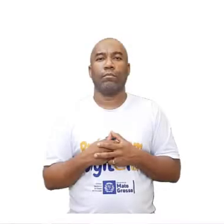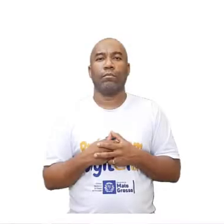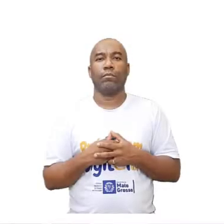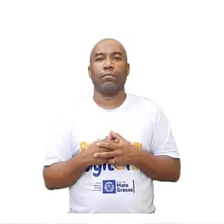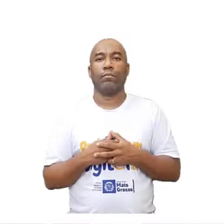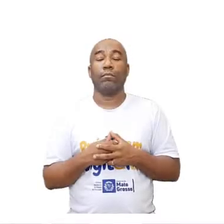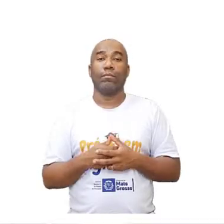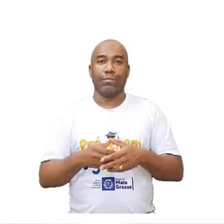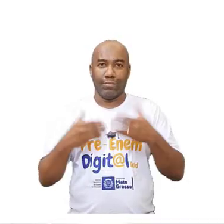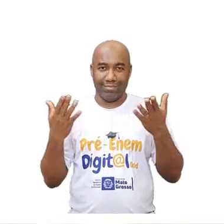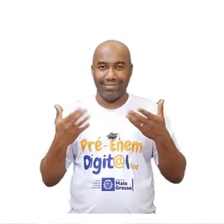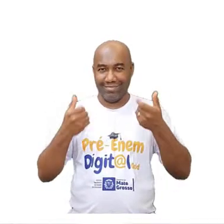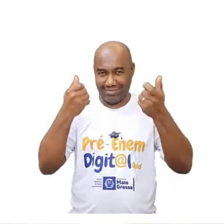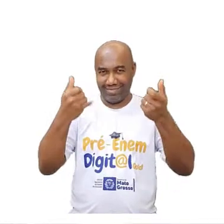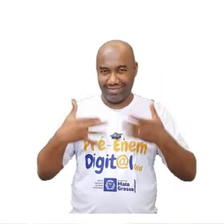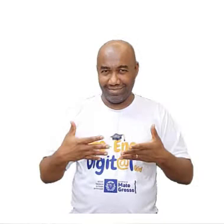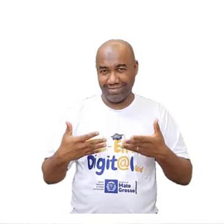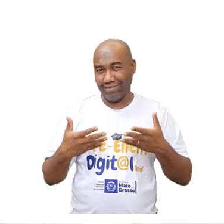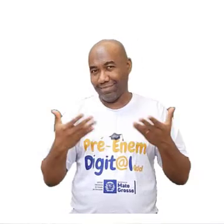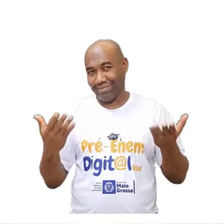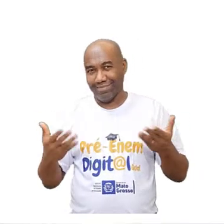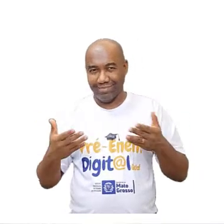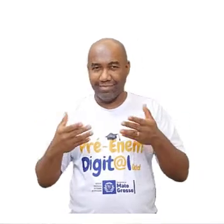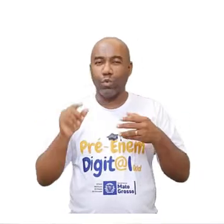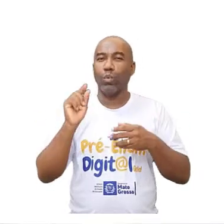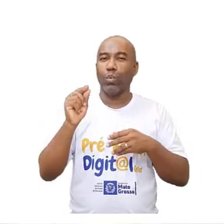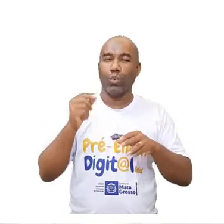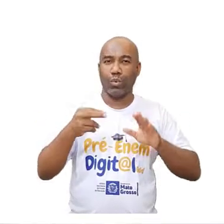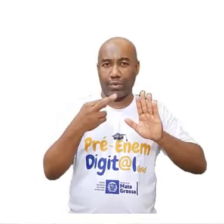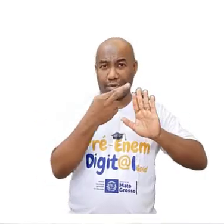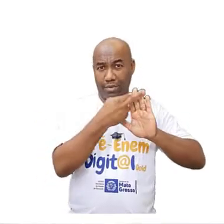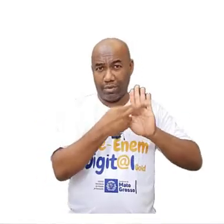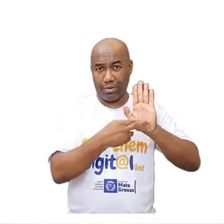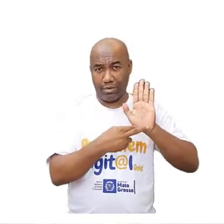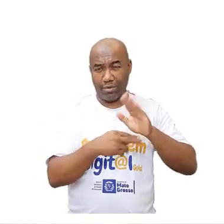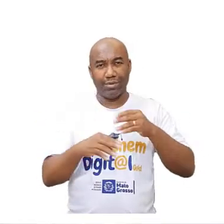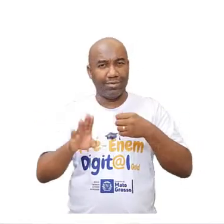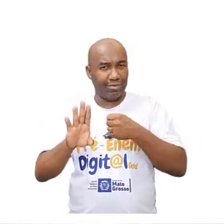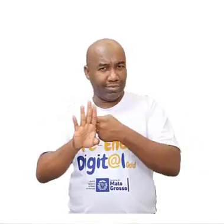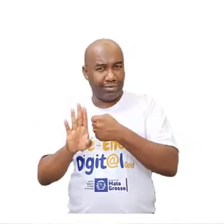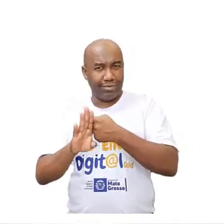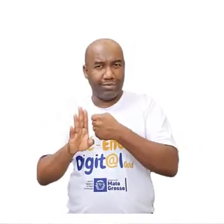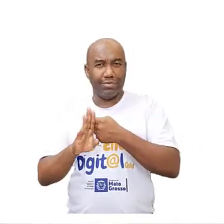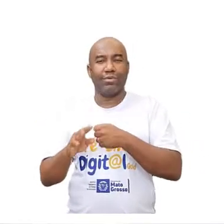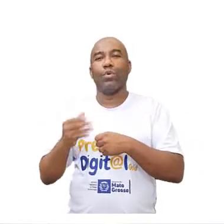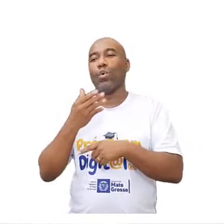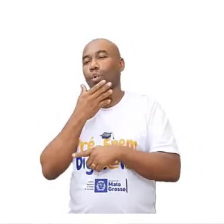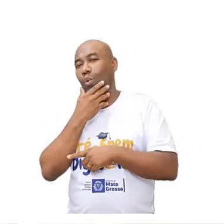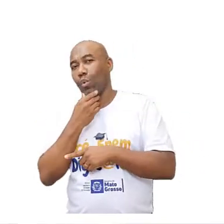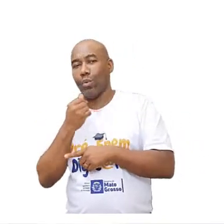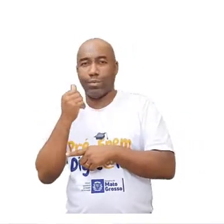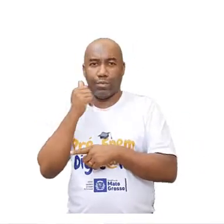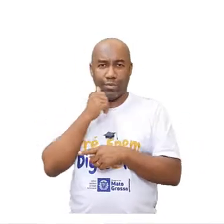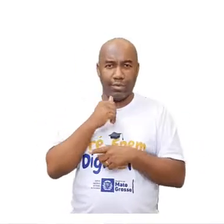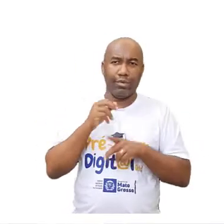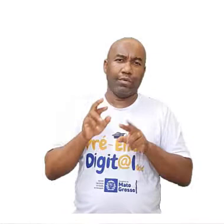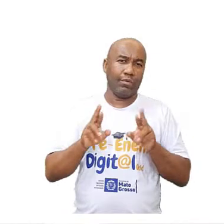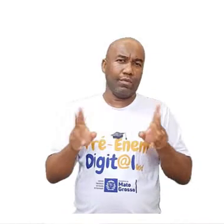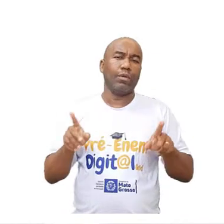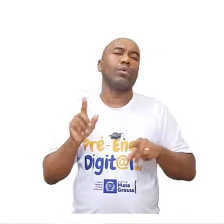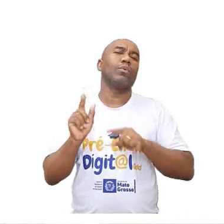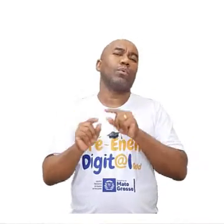Segunda regra especial de substantivos de gêneros diferentes.